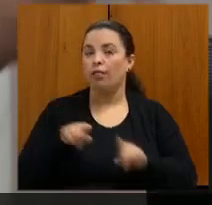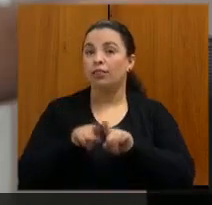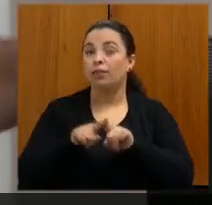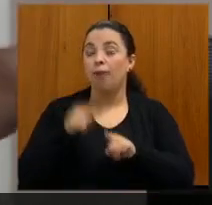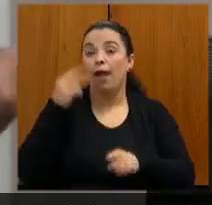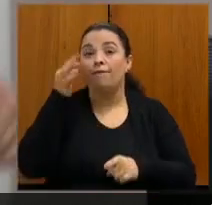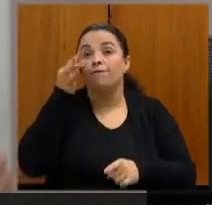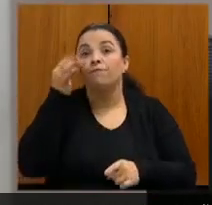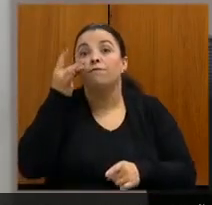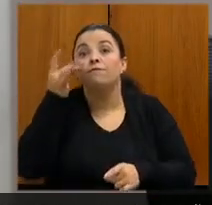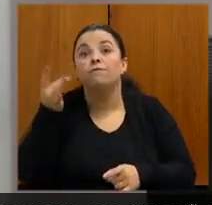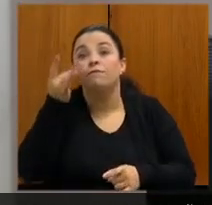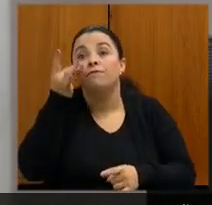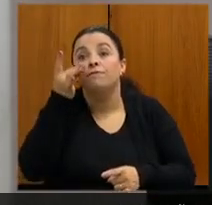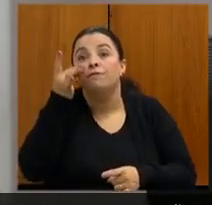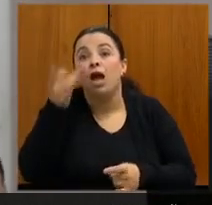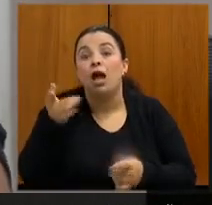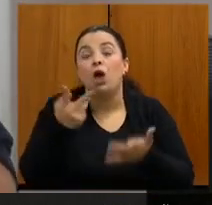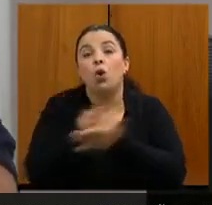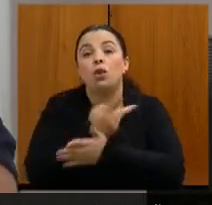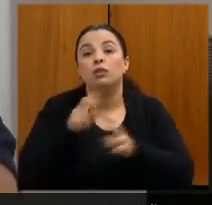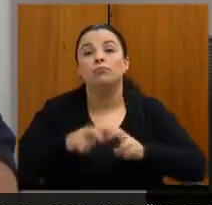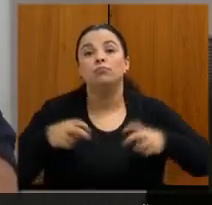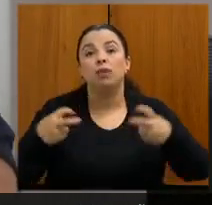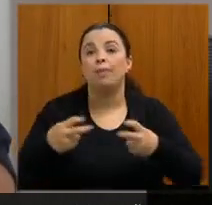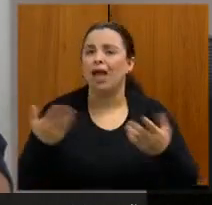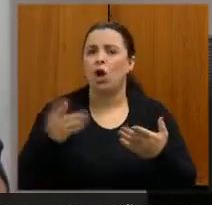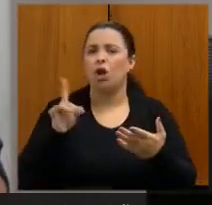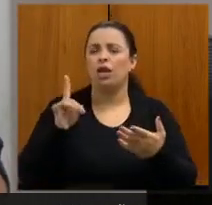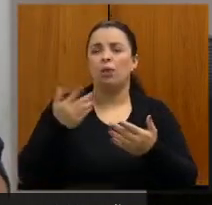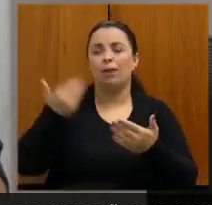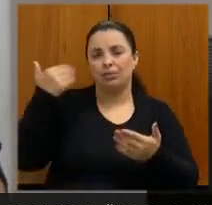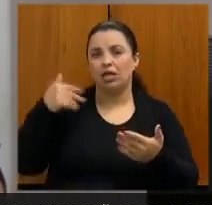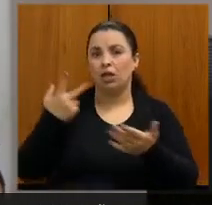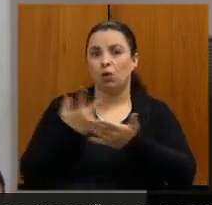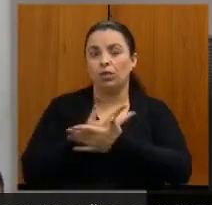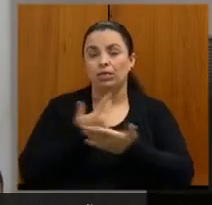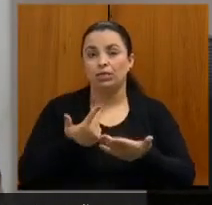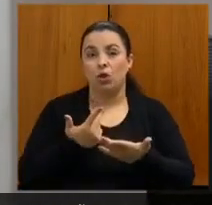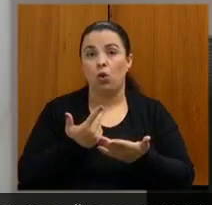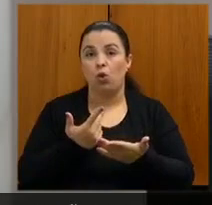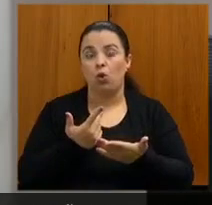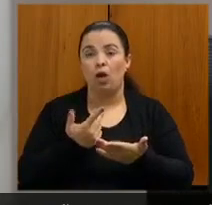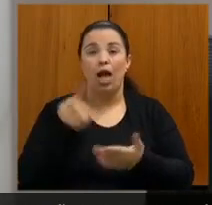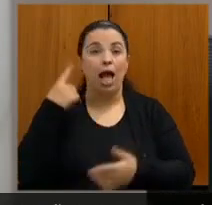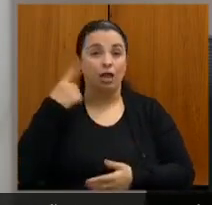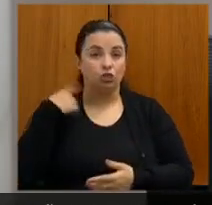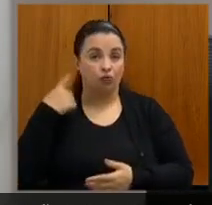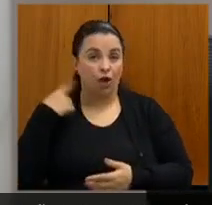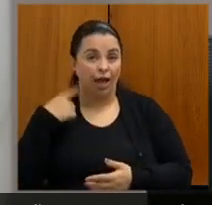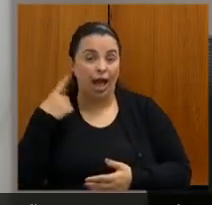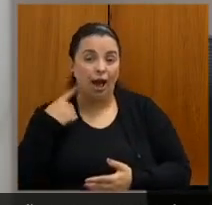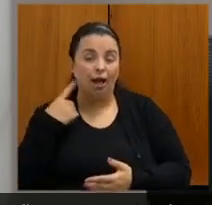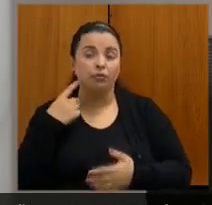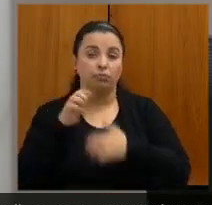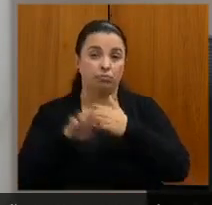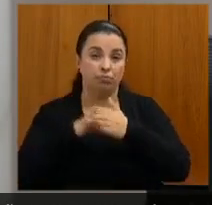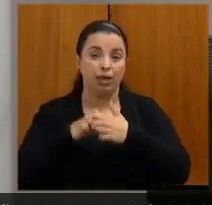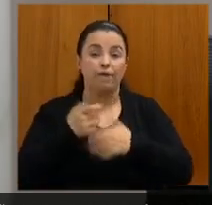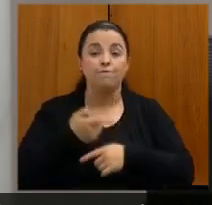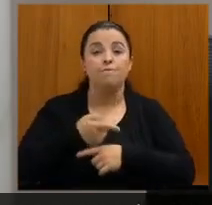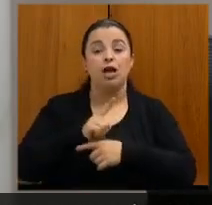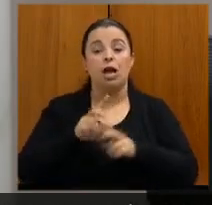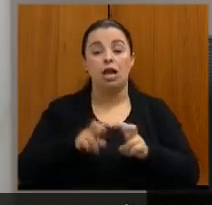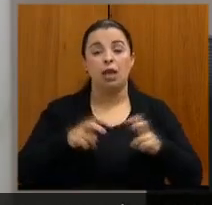negociação não agora mas Já presenciei em outros tempos advogados de empresas que iam à mesa eram